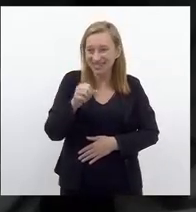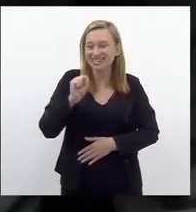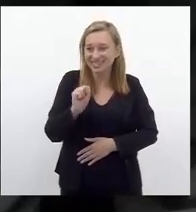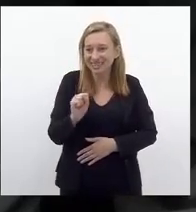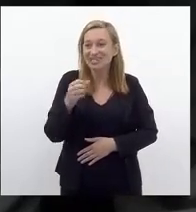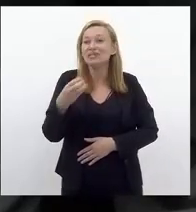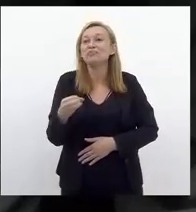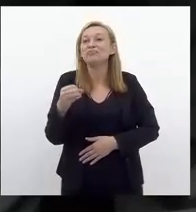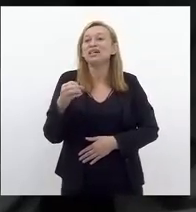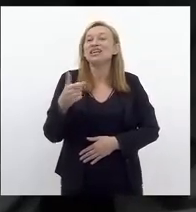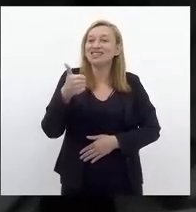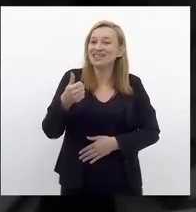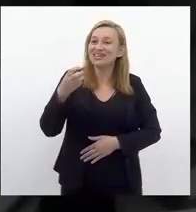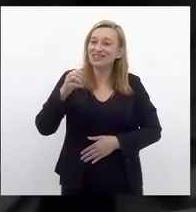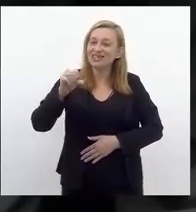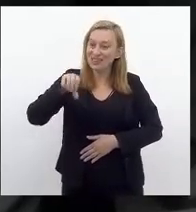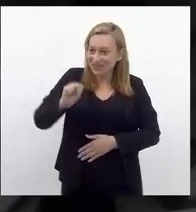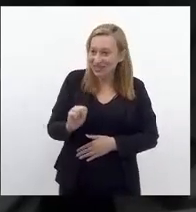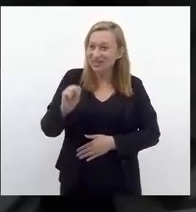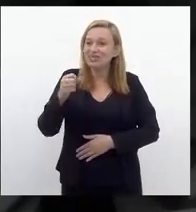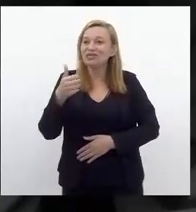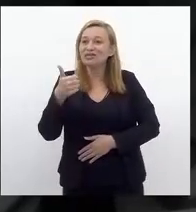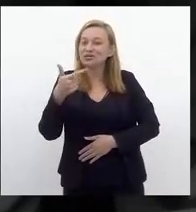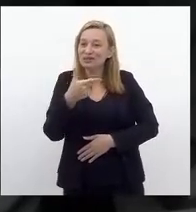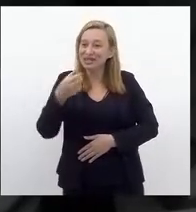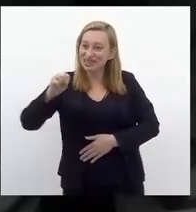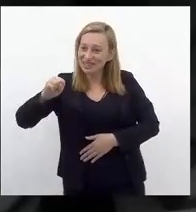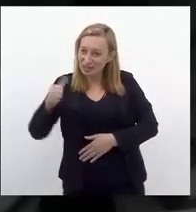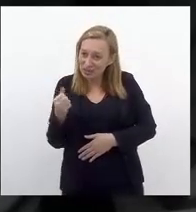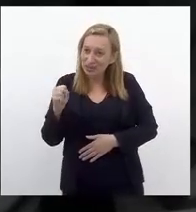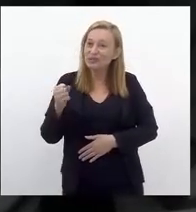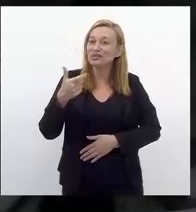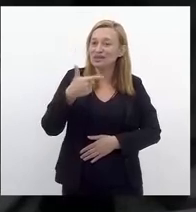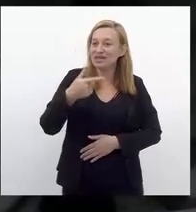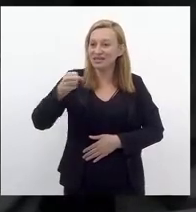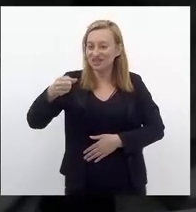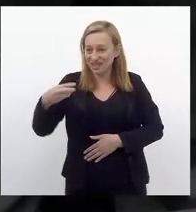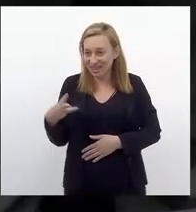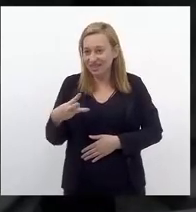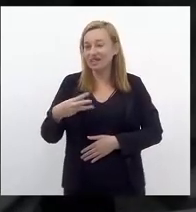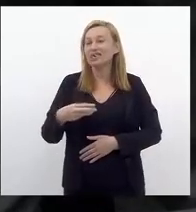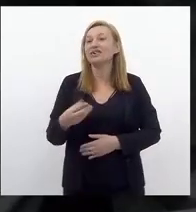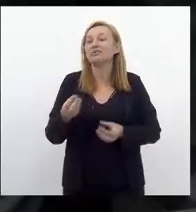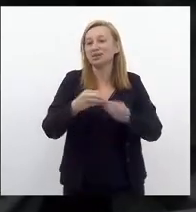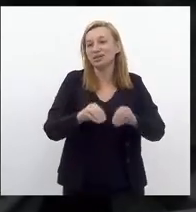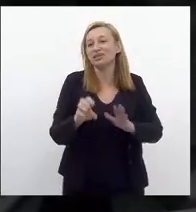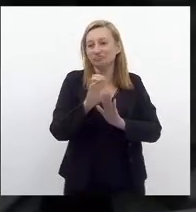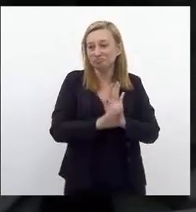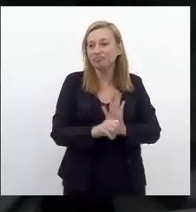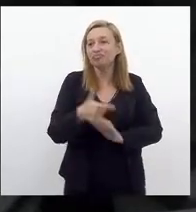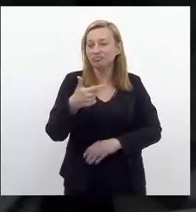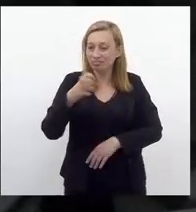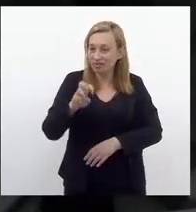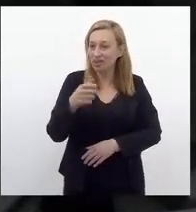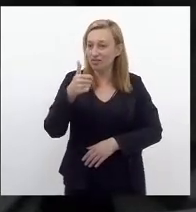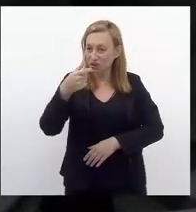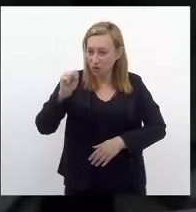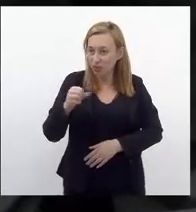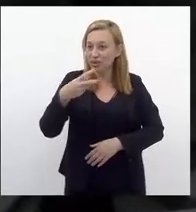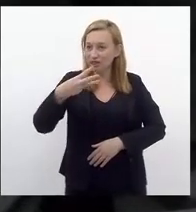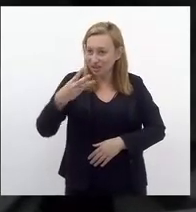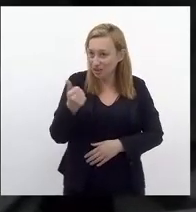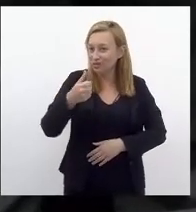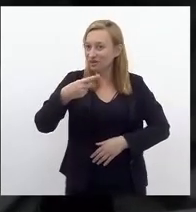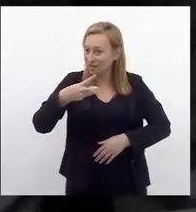180 159 198 218223 prejudicadas as emendas 1528